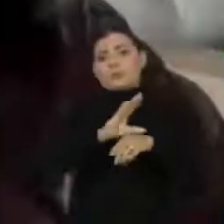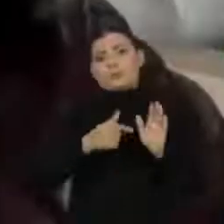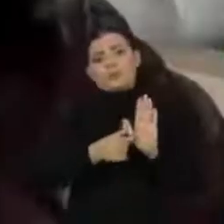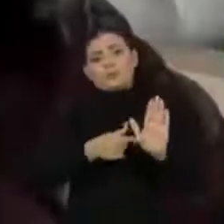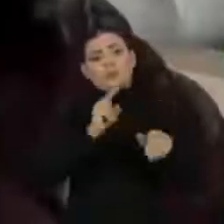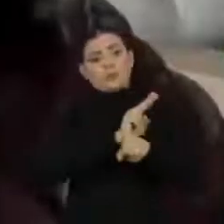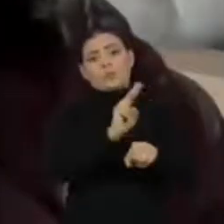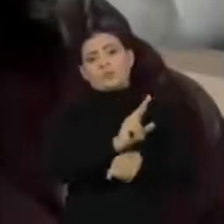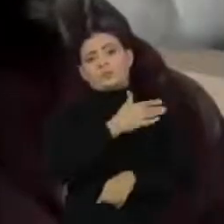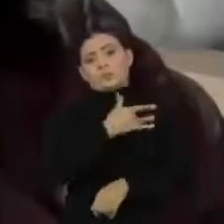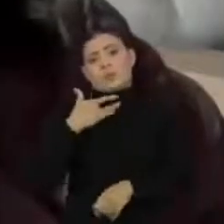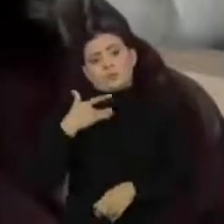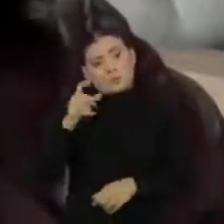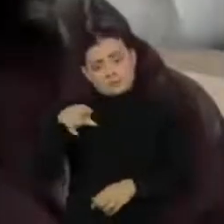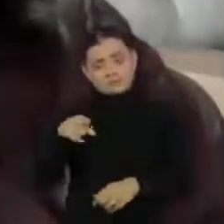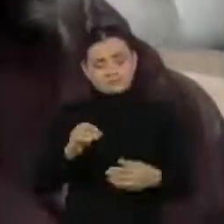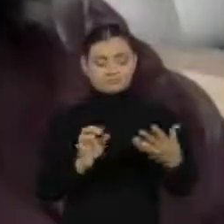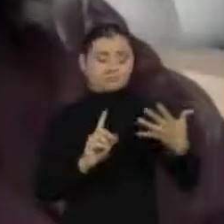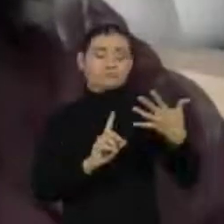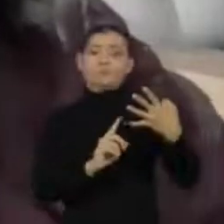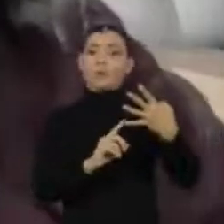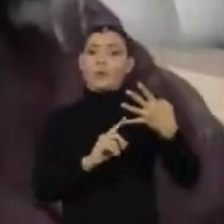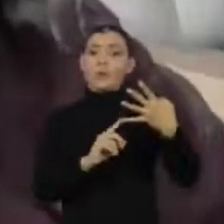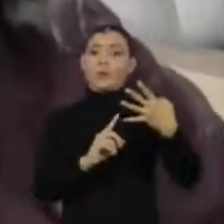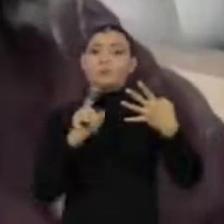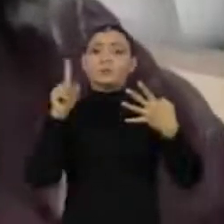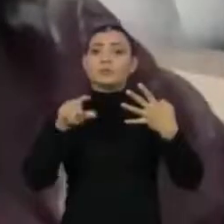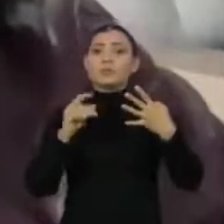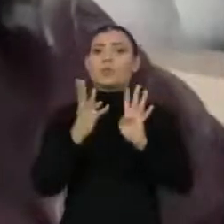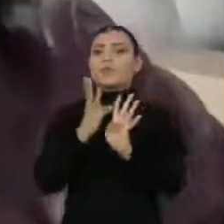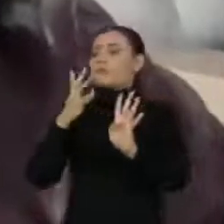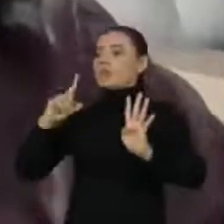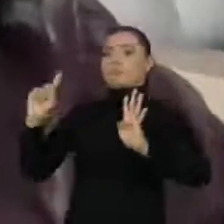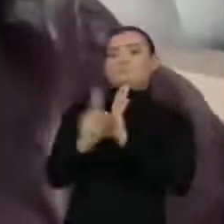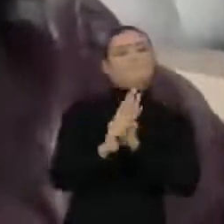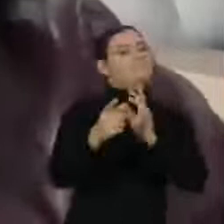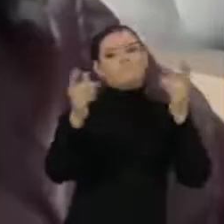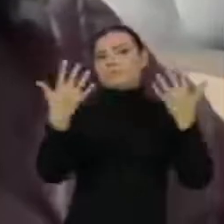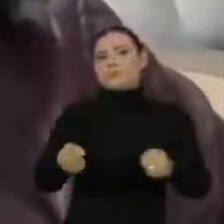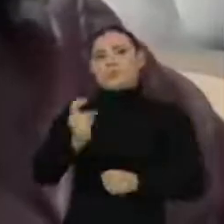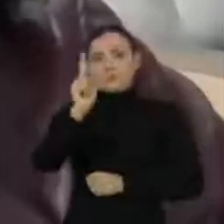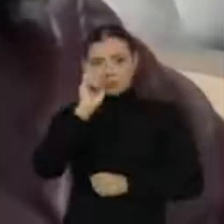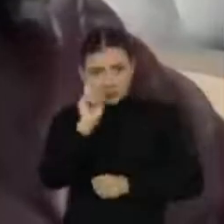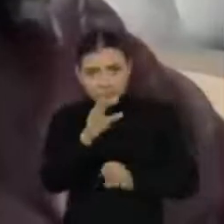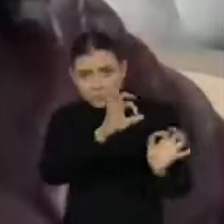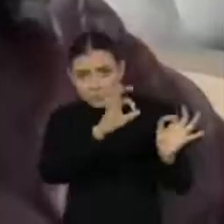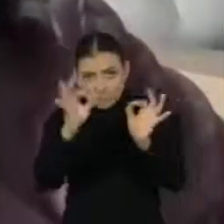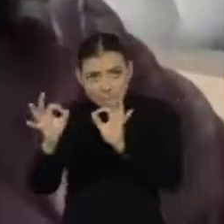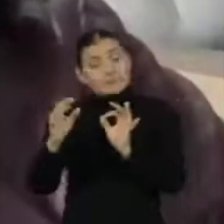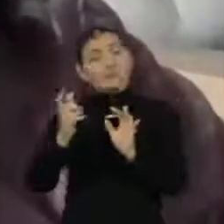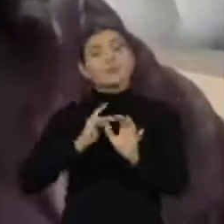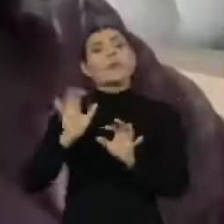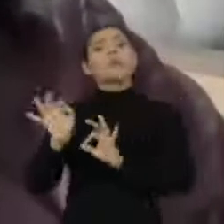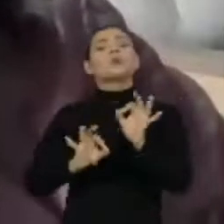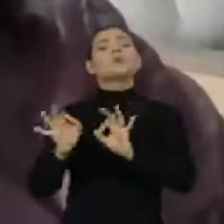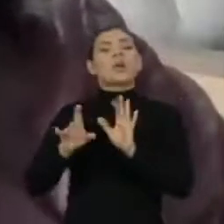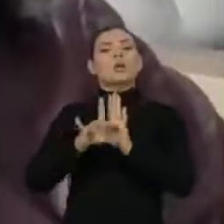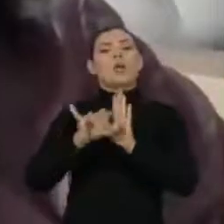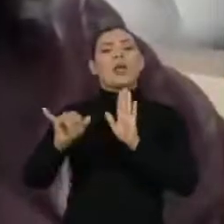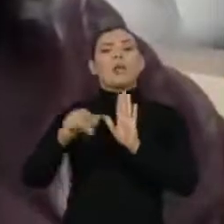Constituição. O quarto ponto é uma posição contrária ao fura-fila das vacinas. Não sei se vocês acompanharam, mas existe um projeto de